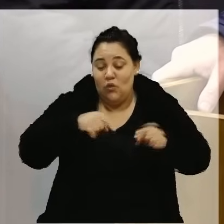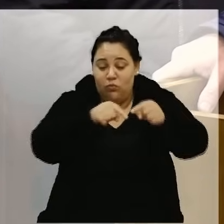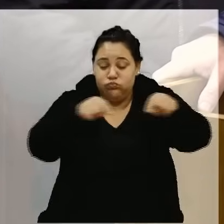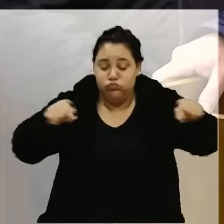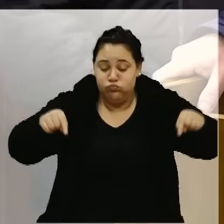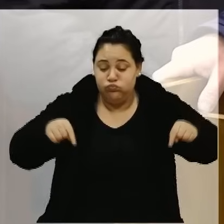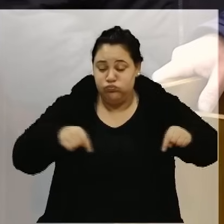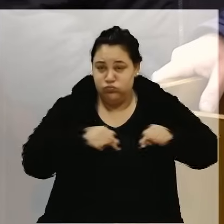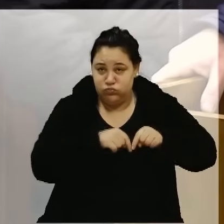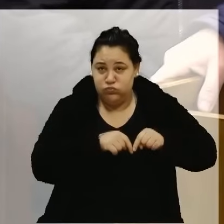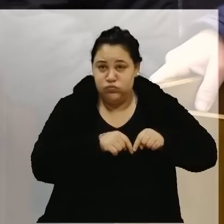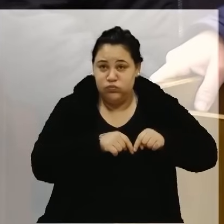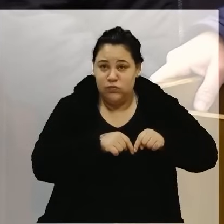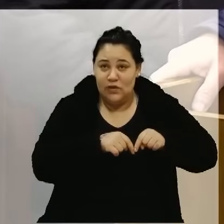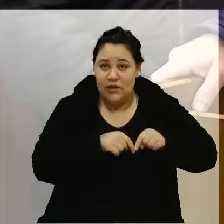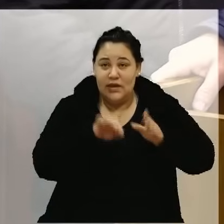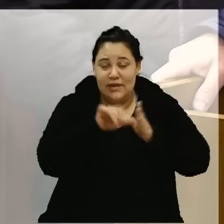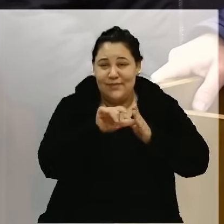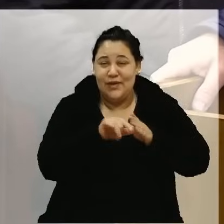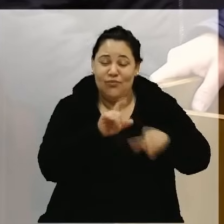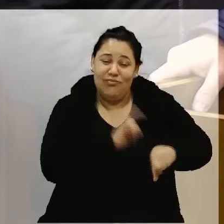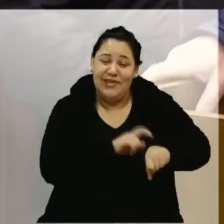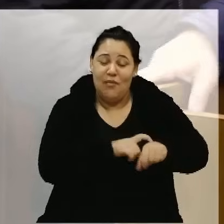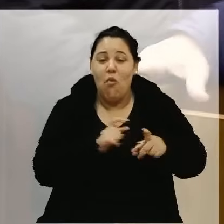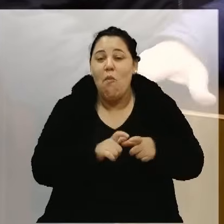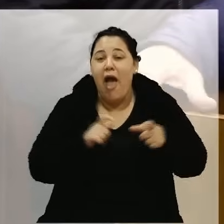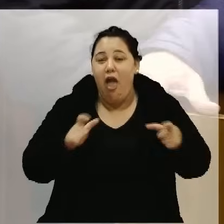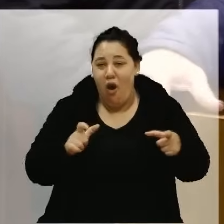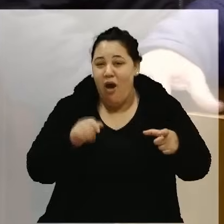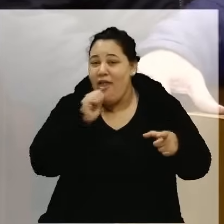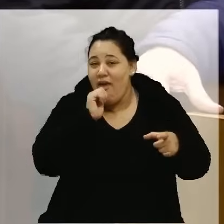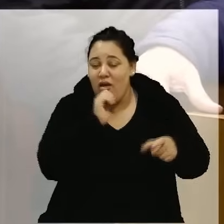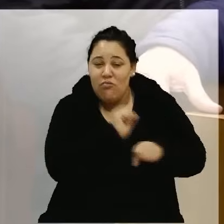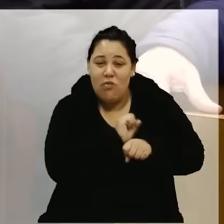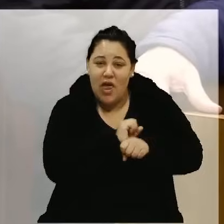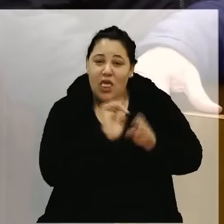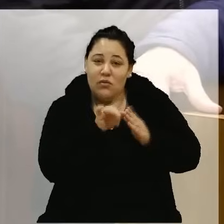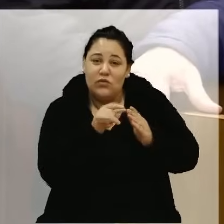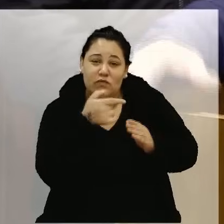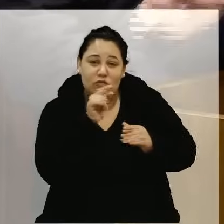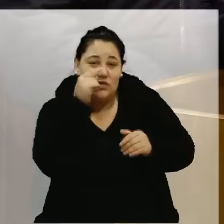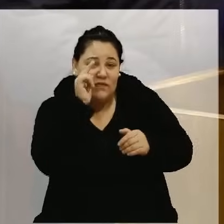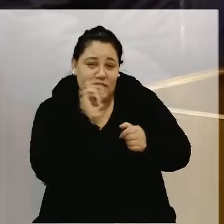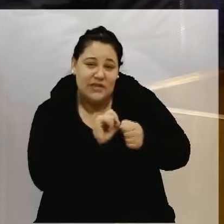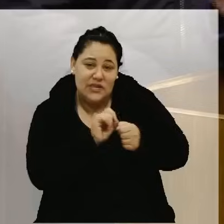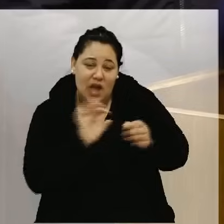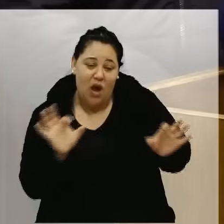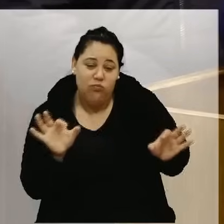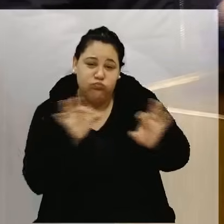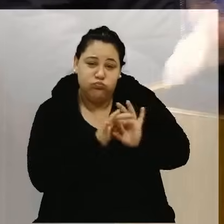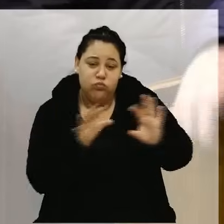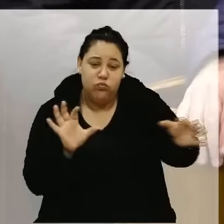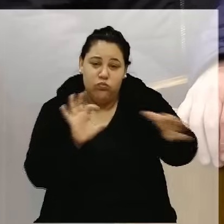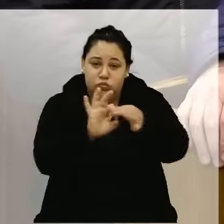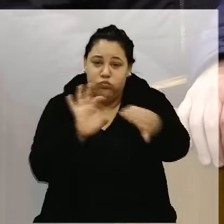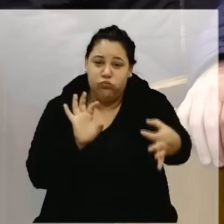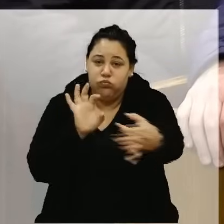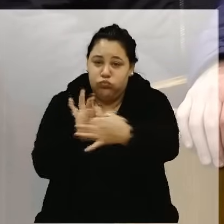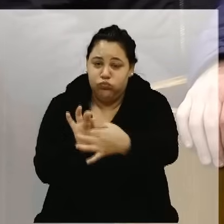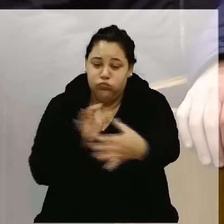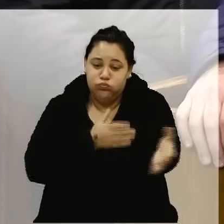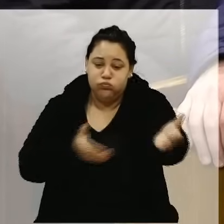E a médio e longo prazo, a interligação de todos os sistemas se